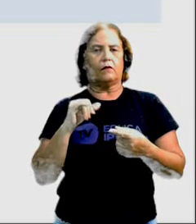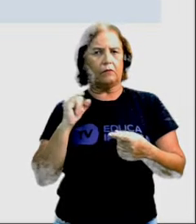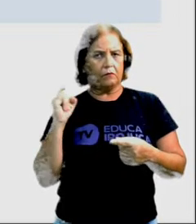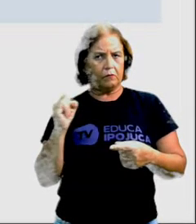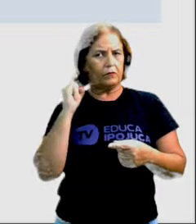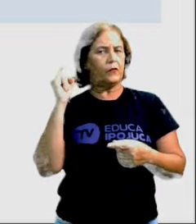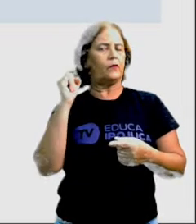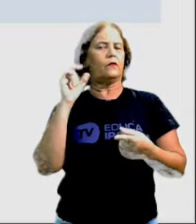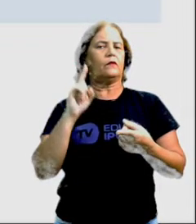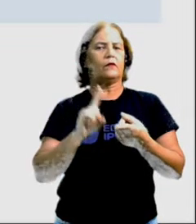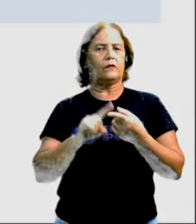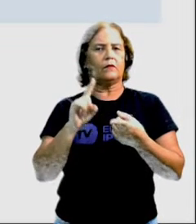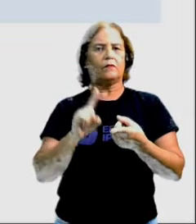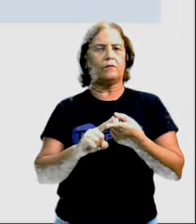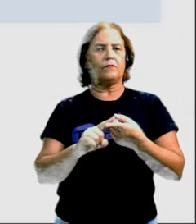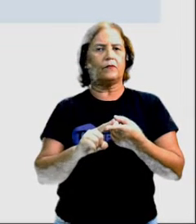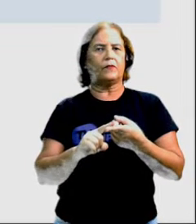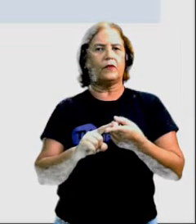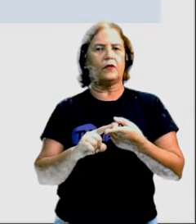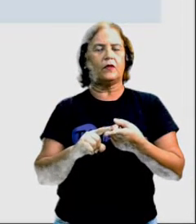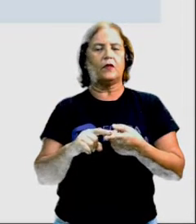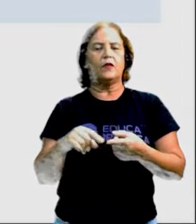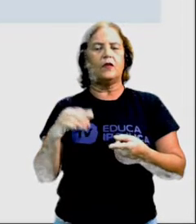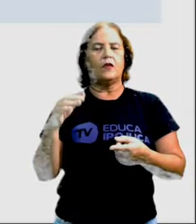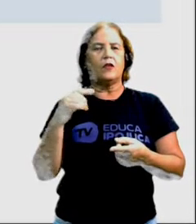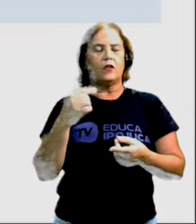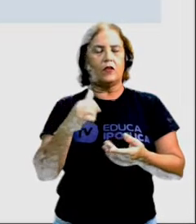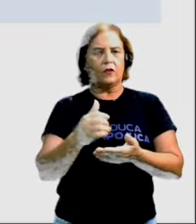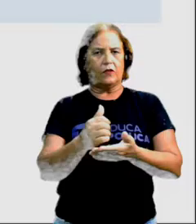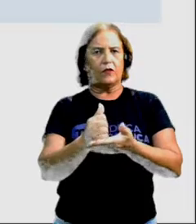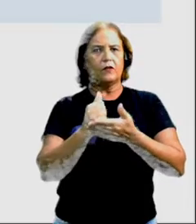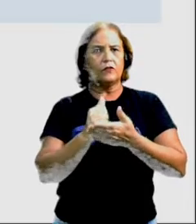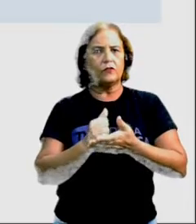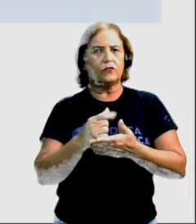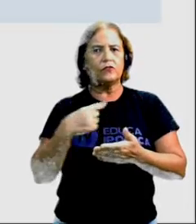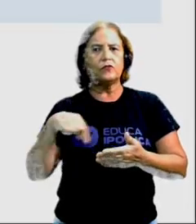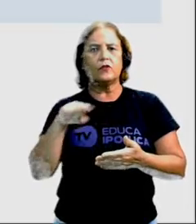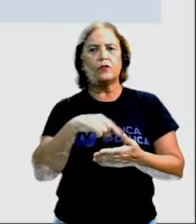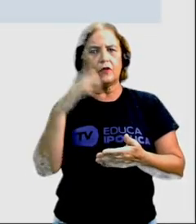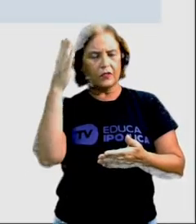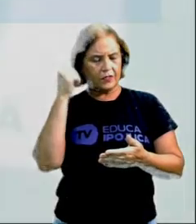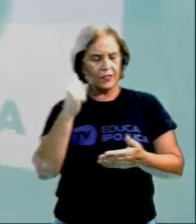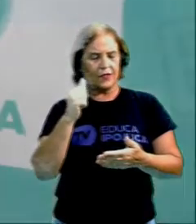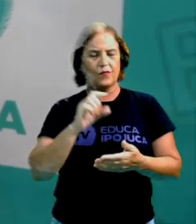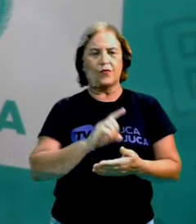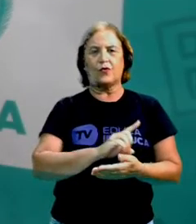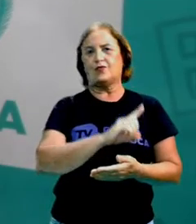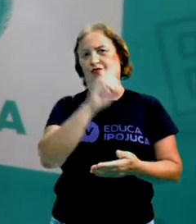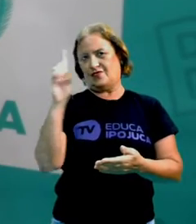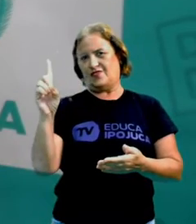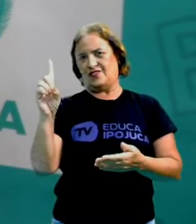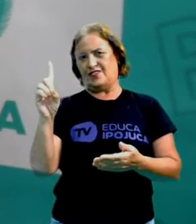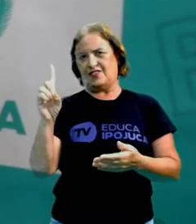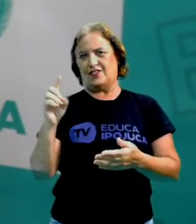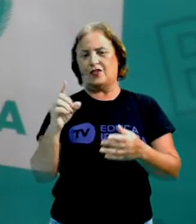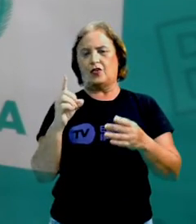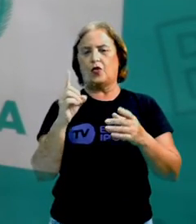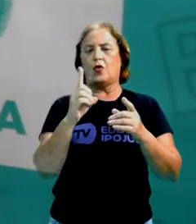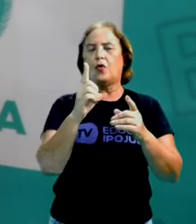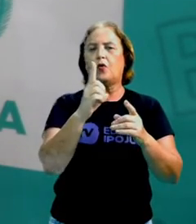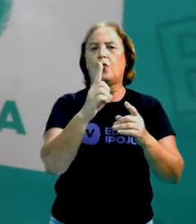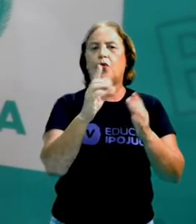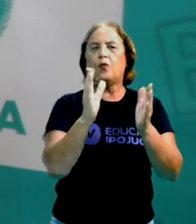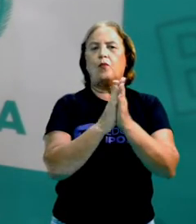o calendário ajuda a saber quanto tempo falta para o dia do seu aniversário